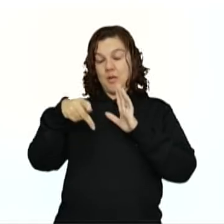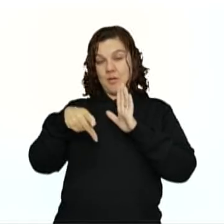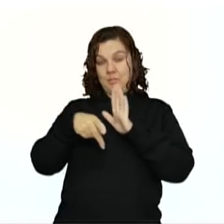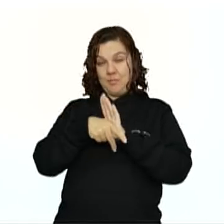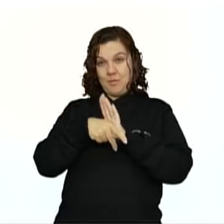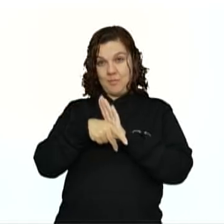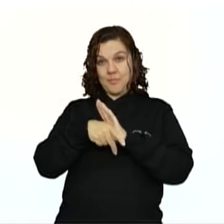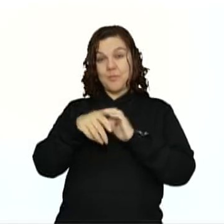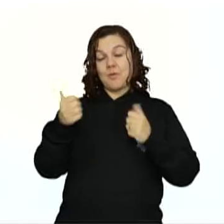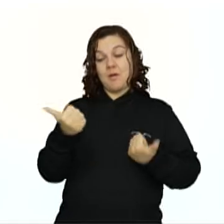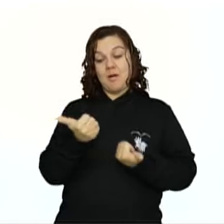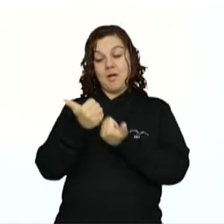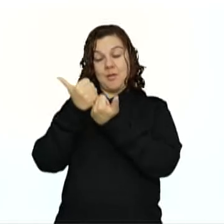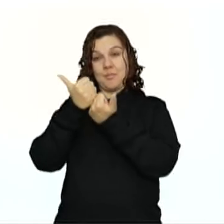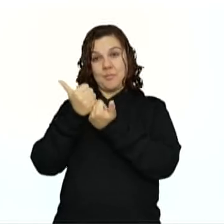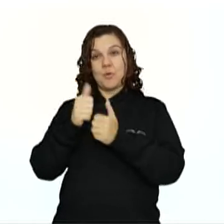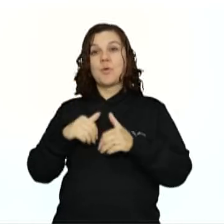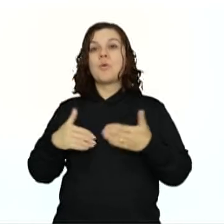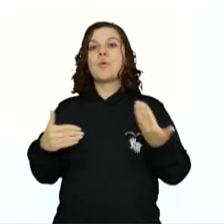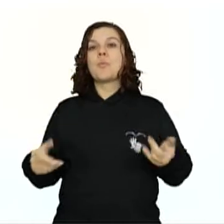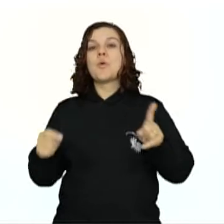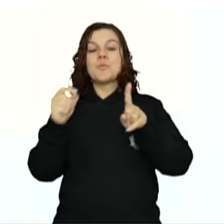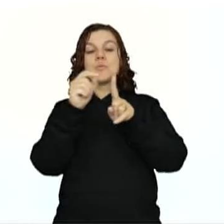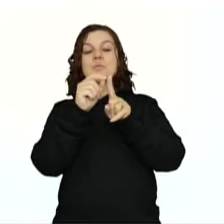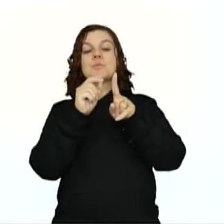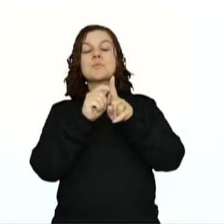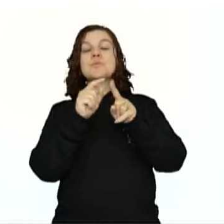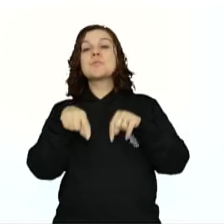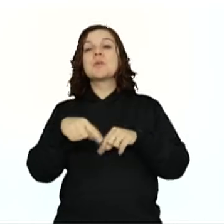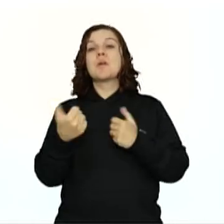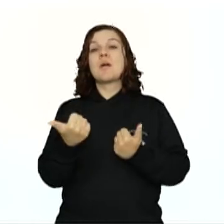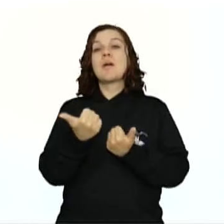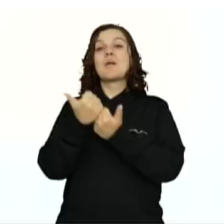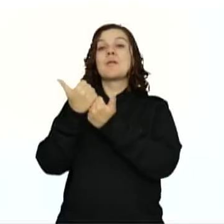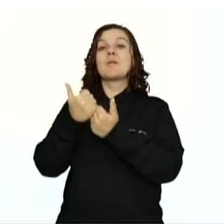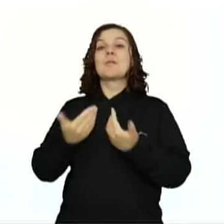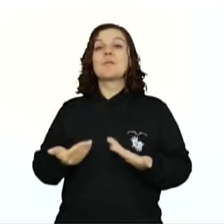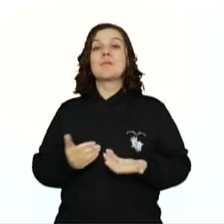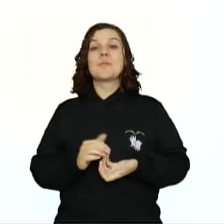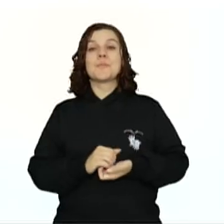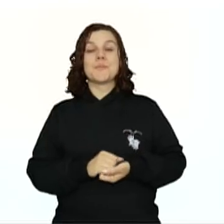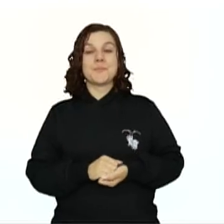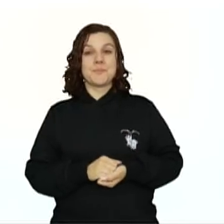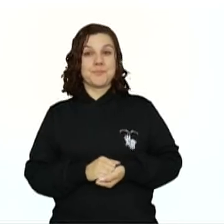Eu estou afirmando. Que tipo de aposto é?